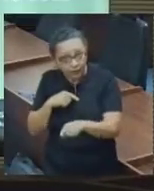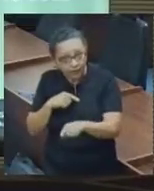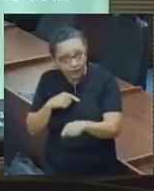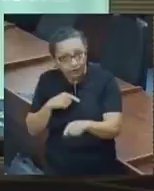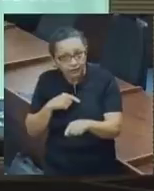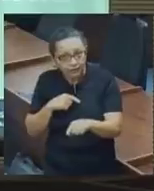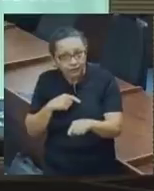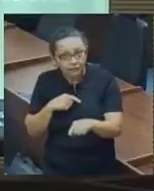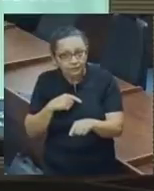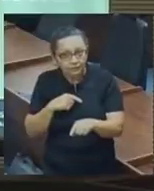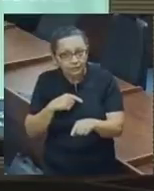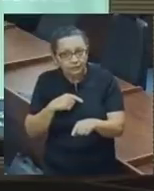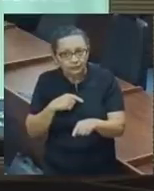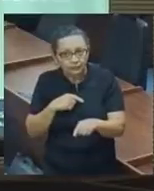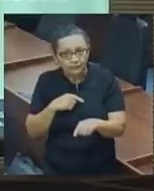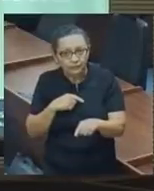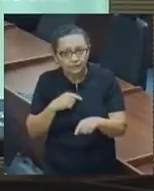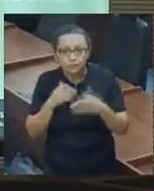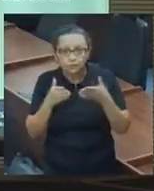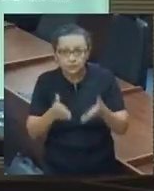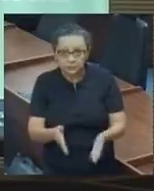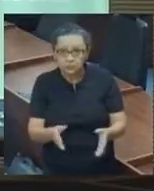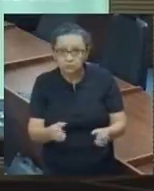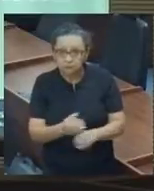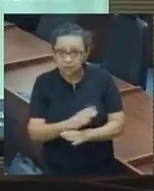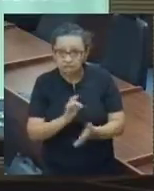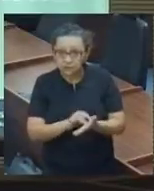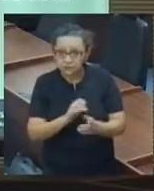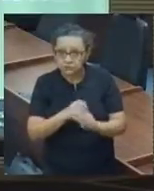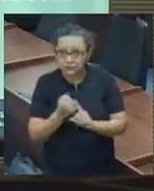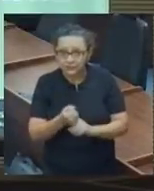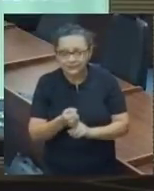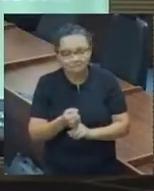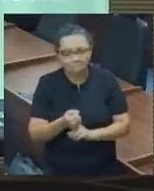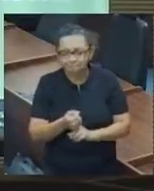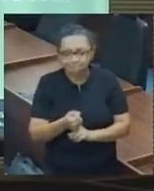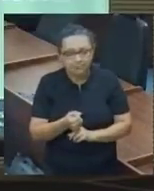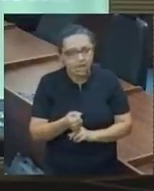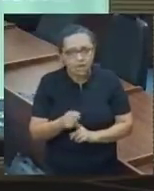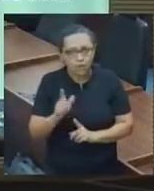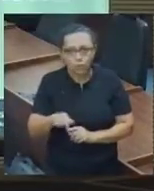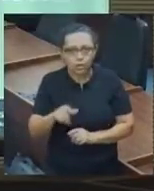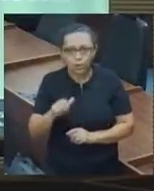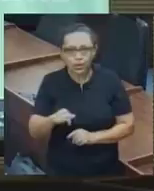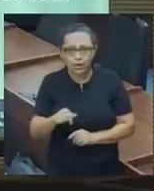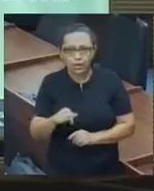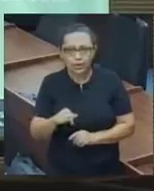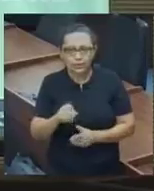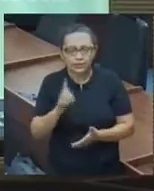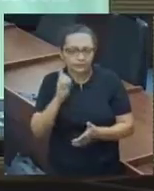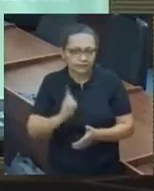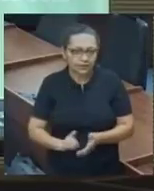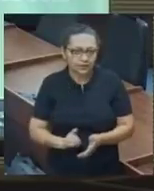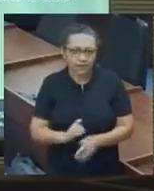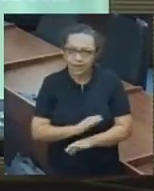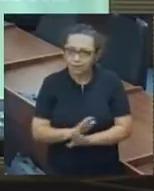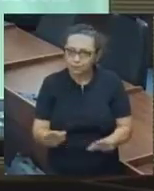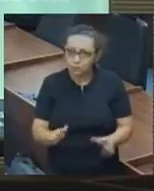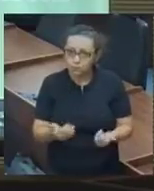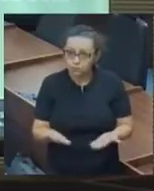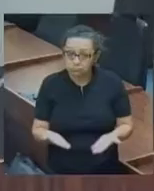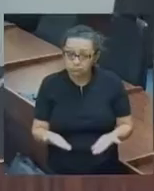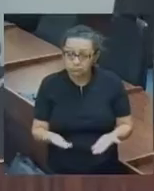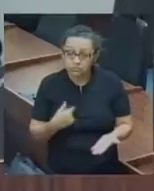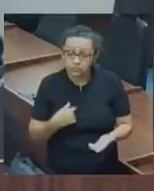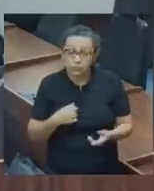monte de fato uma obstrução à sua participação plena e efetiva ela não é mais deficiente essa é uma conseqüência desses